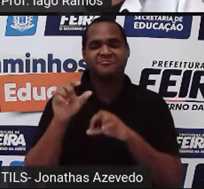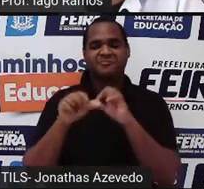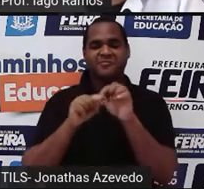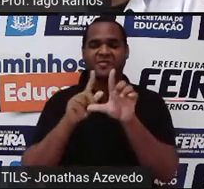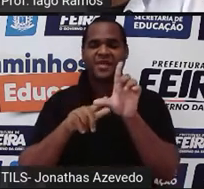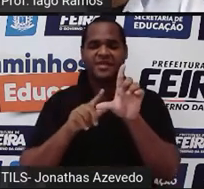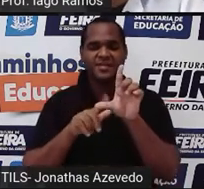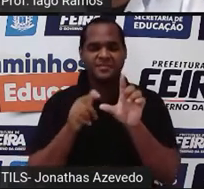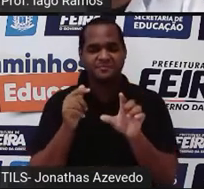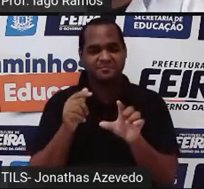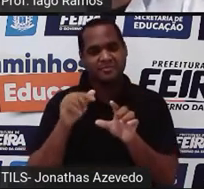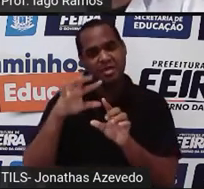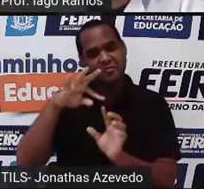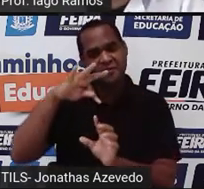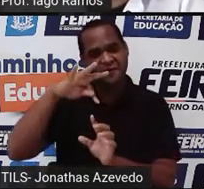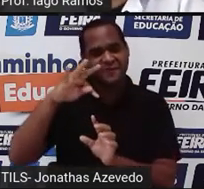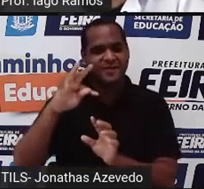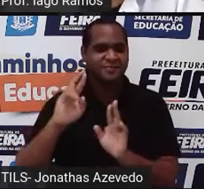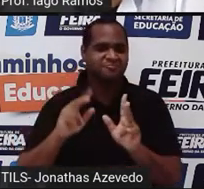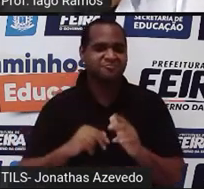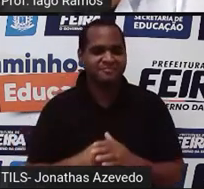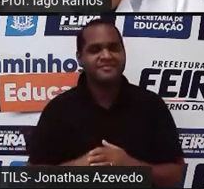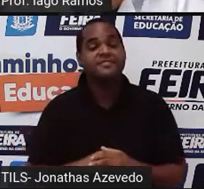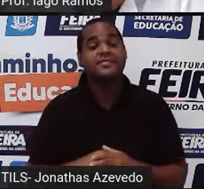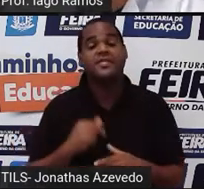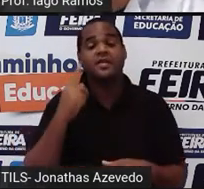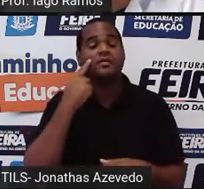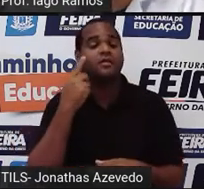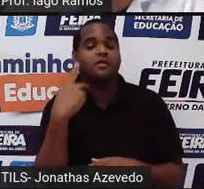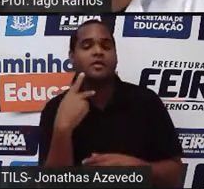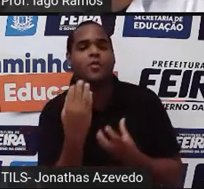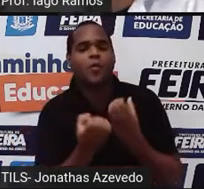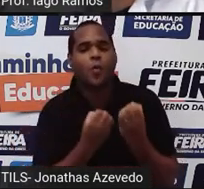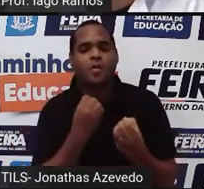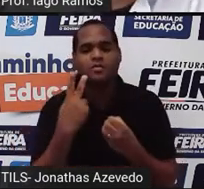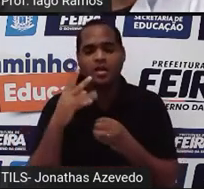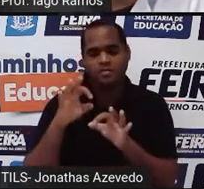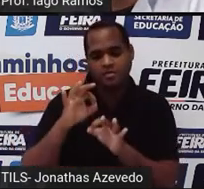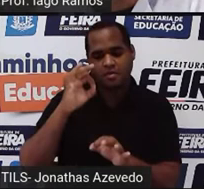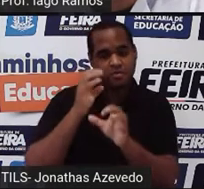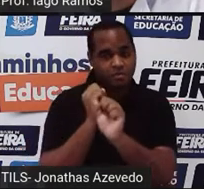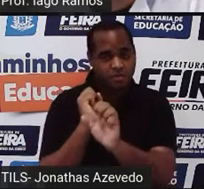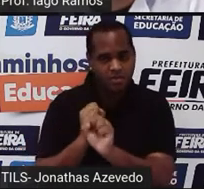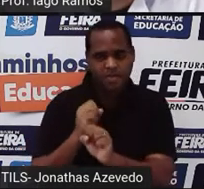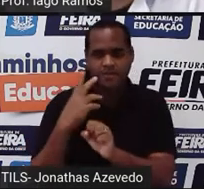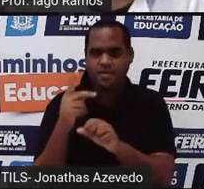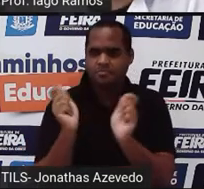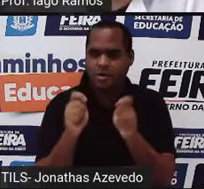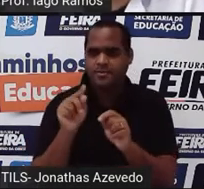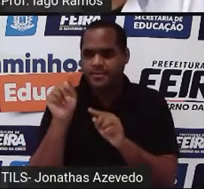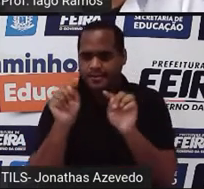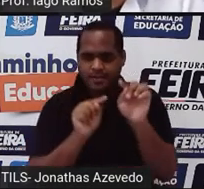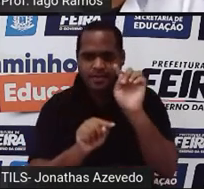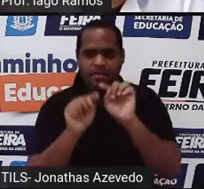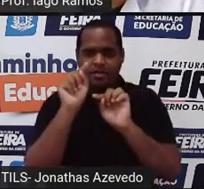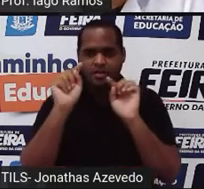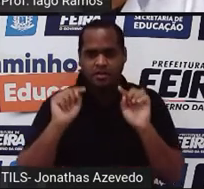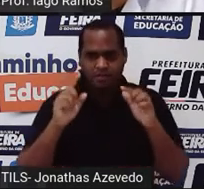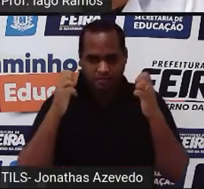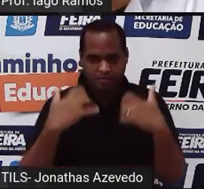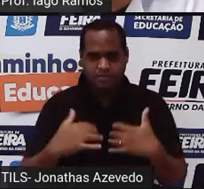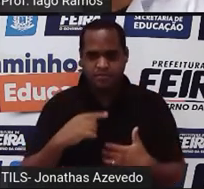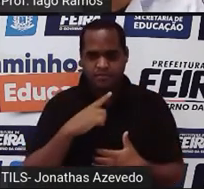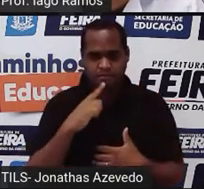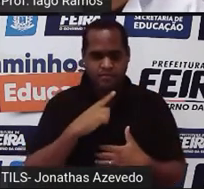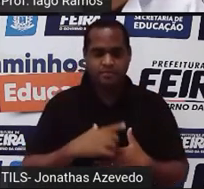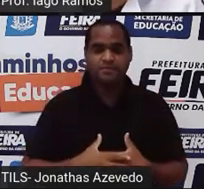ela aí, um desenho dela aí no seu caderno, com o tamanho que você quiser. Coloca aqueles pontinhos ali direitinho. E